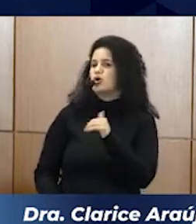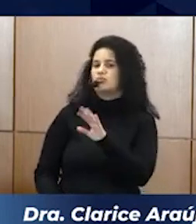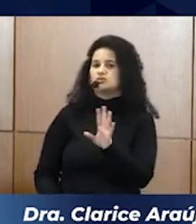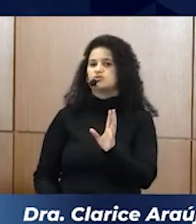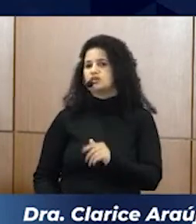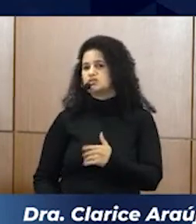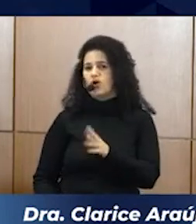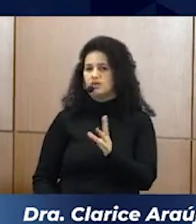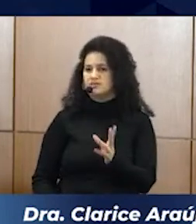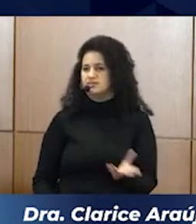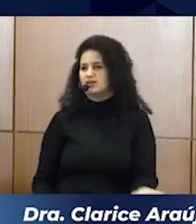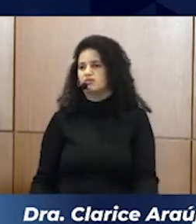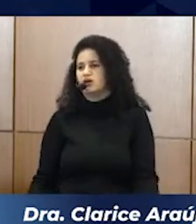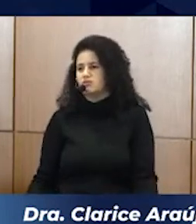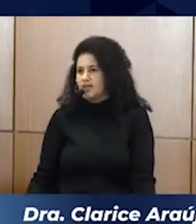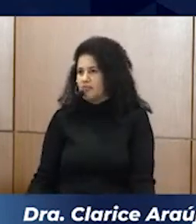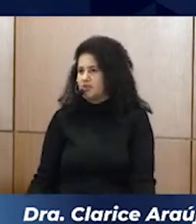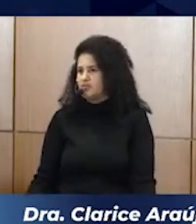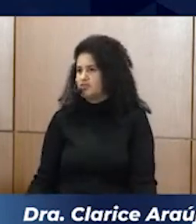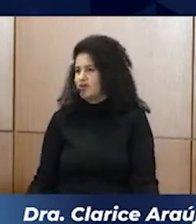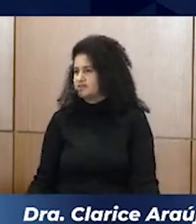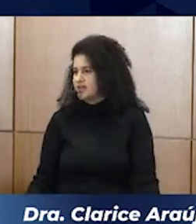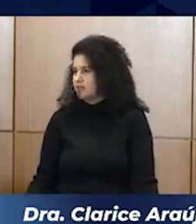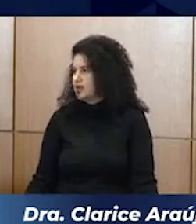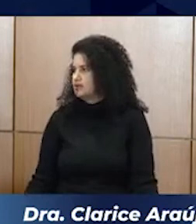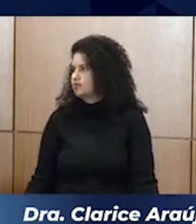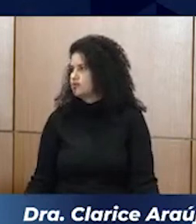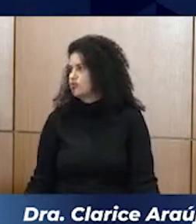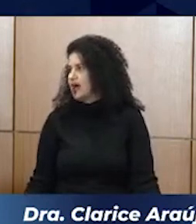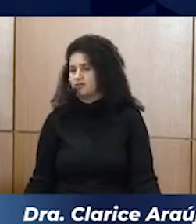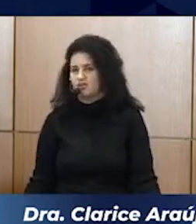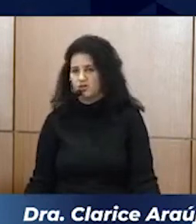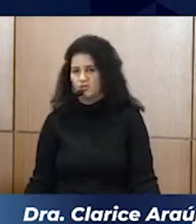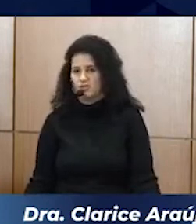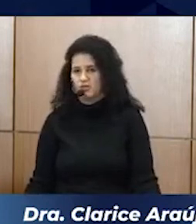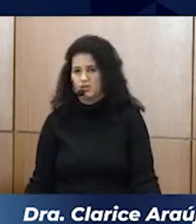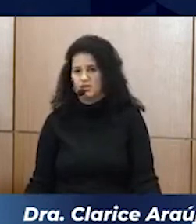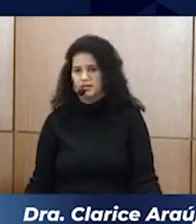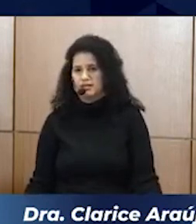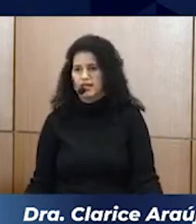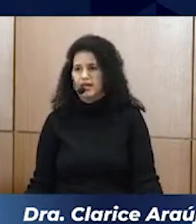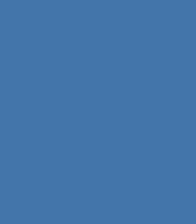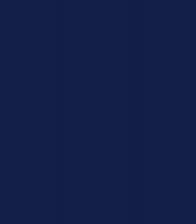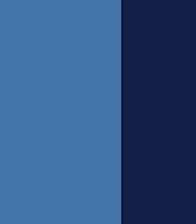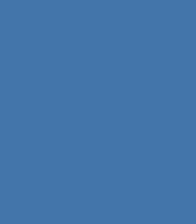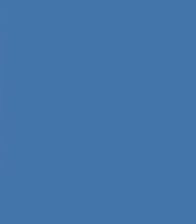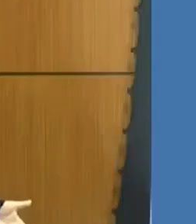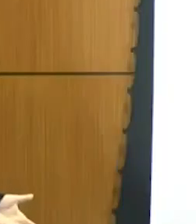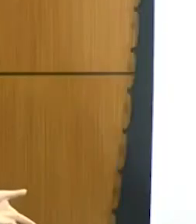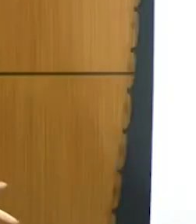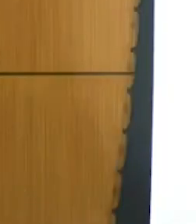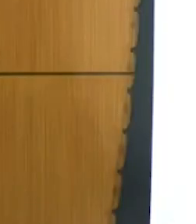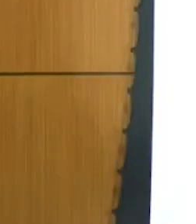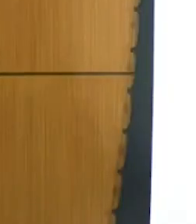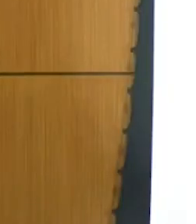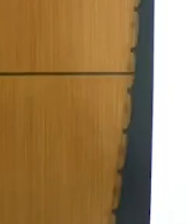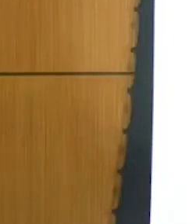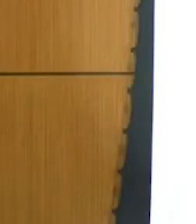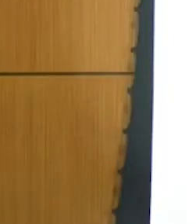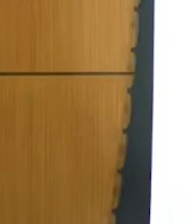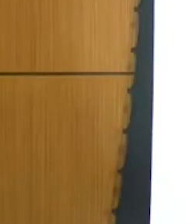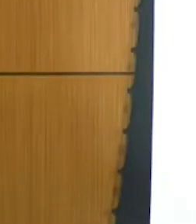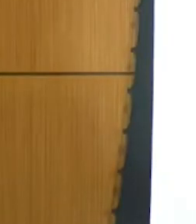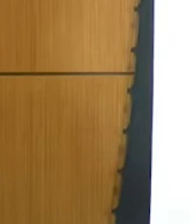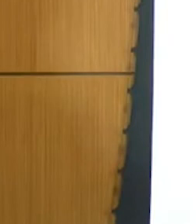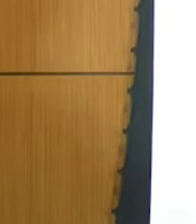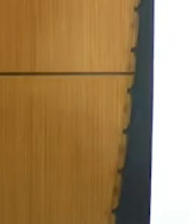for umas 2 horas dessa reunião, não dá para a gente fazer uma leitura de um artigo? Né? Então, assim, acho que é pensar isso e